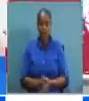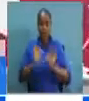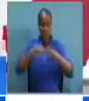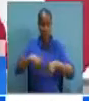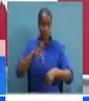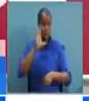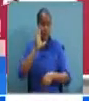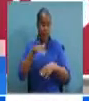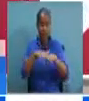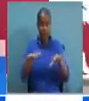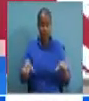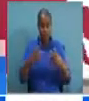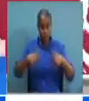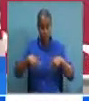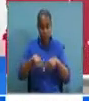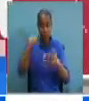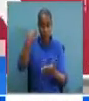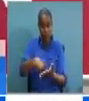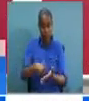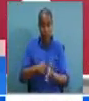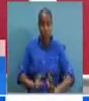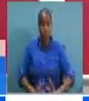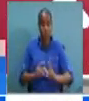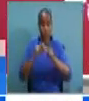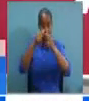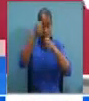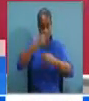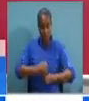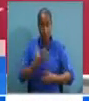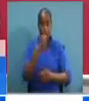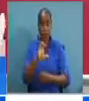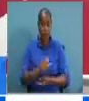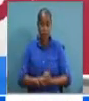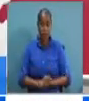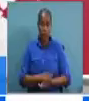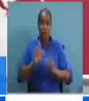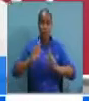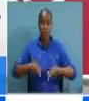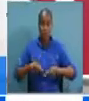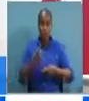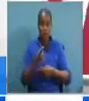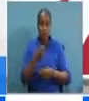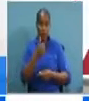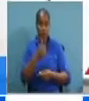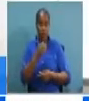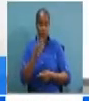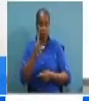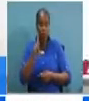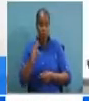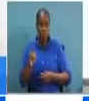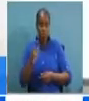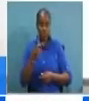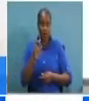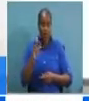Terminou esta tarde na Praia o workshop sobre financiamento para o desenvolvimento sustentável do país, uma iniciativa da Bolsa de Valores de Cabo Verde